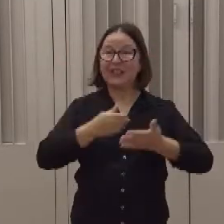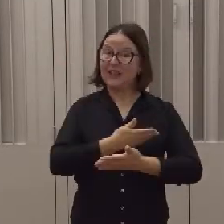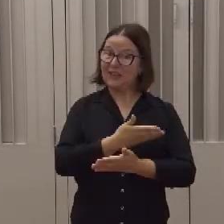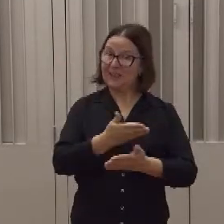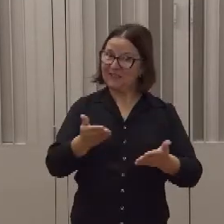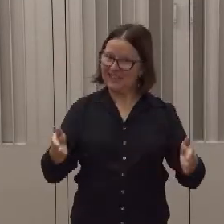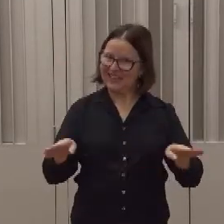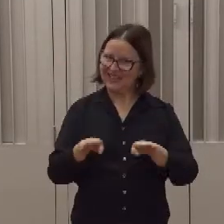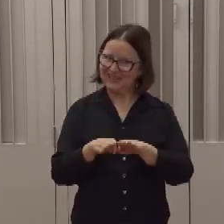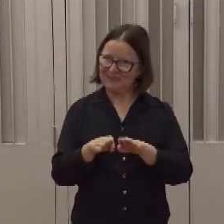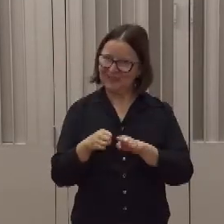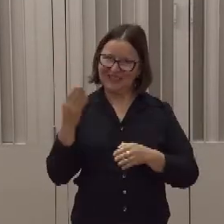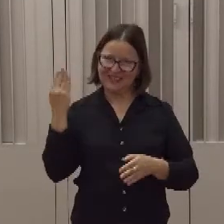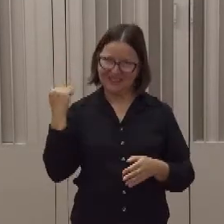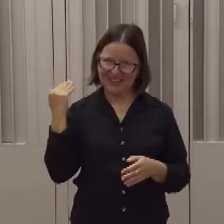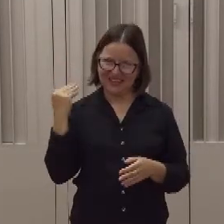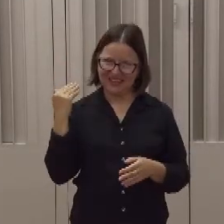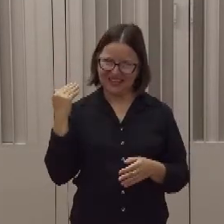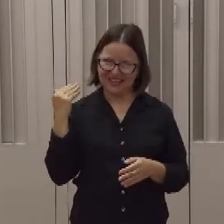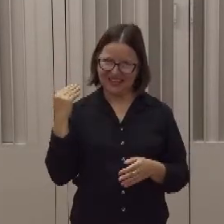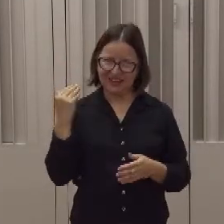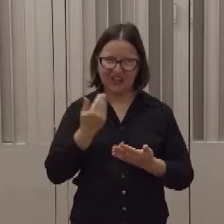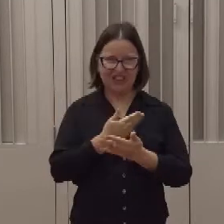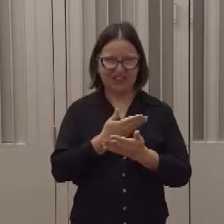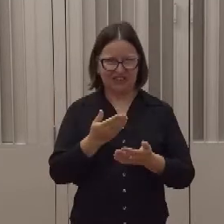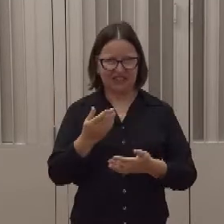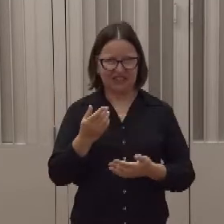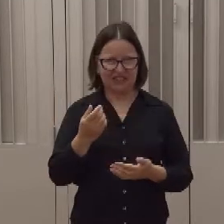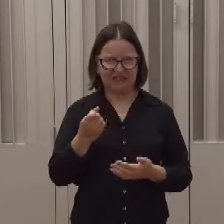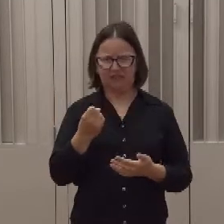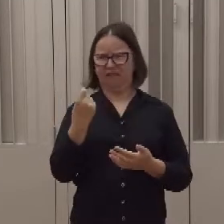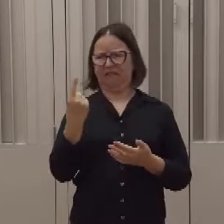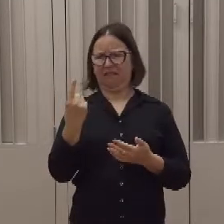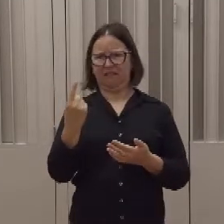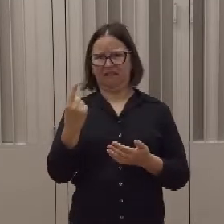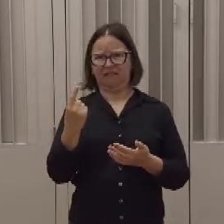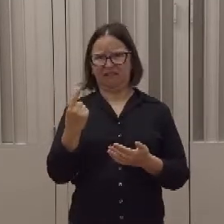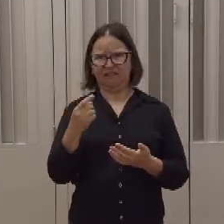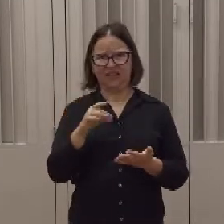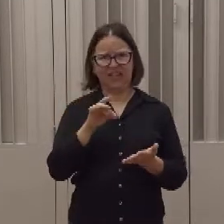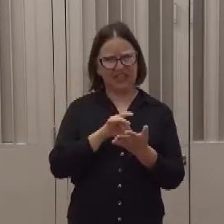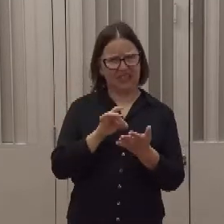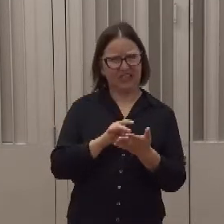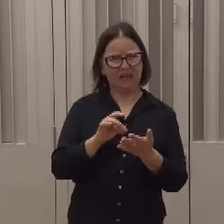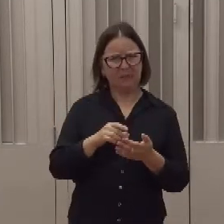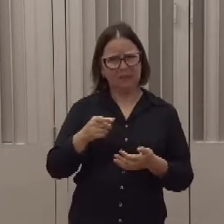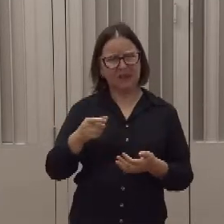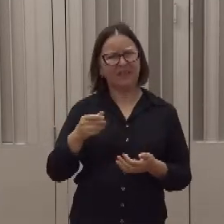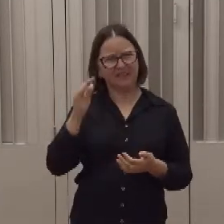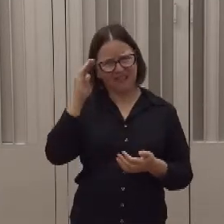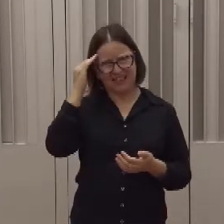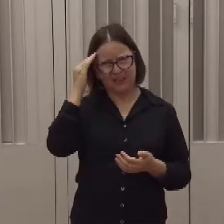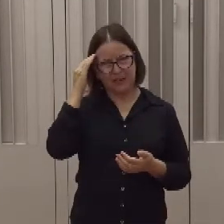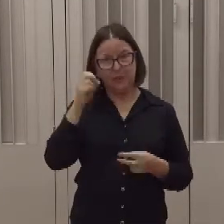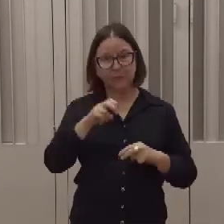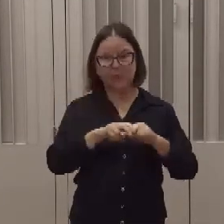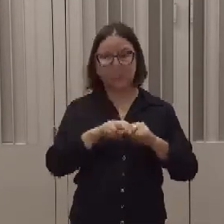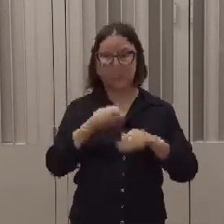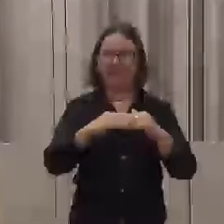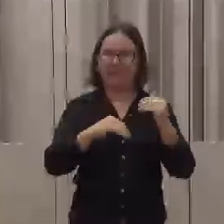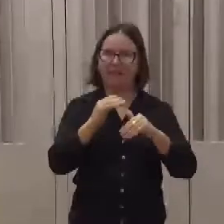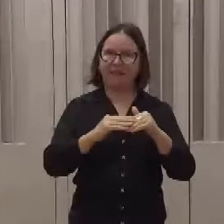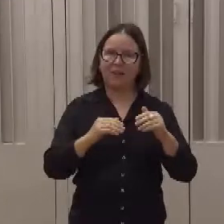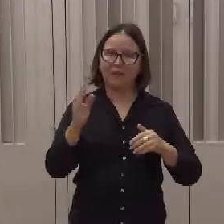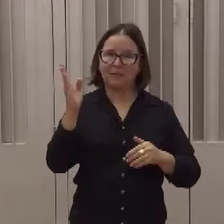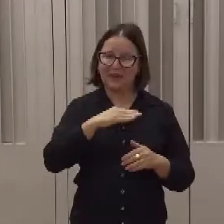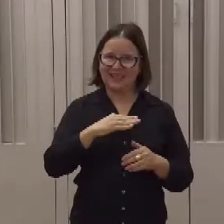que outrora éreis estranhos e inimigos no entendimento, pelas vossas obras malignas. Agora,